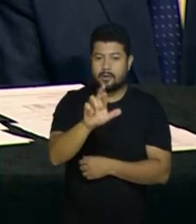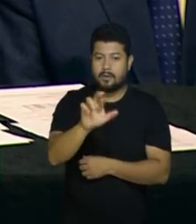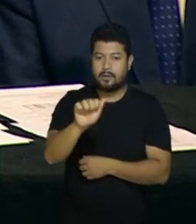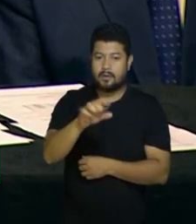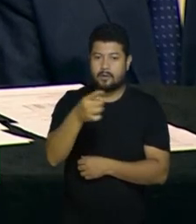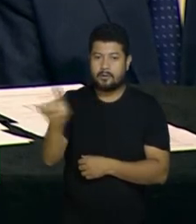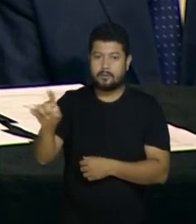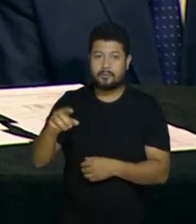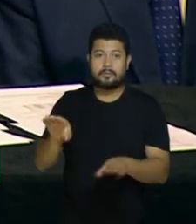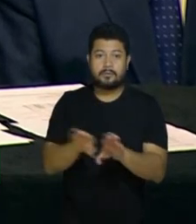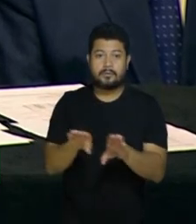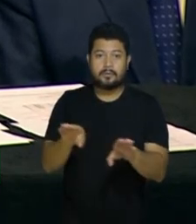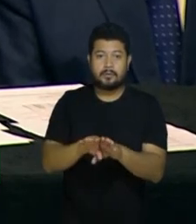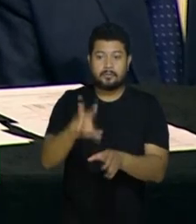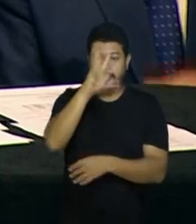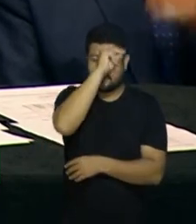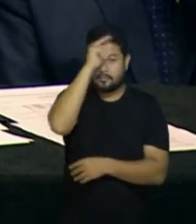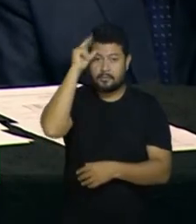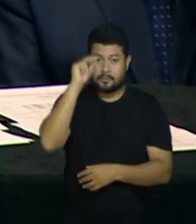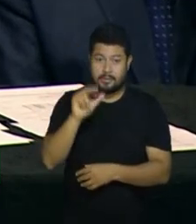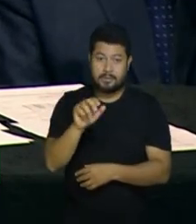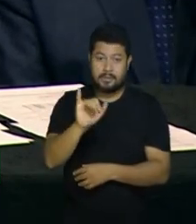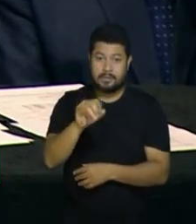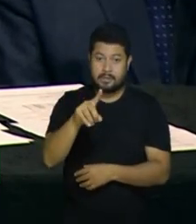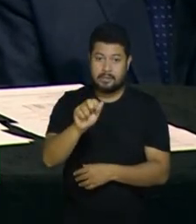senhor prefeito do município de Indaial, André Moser,